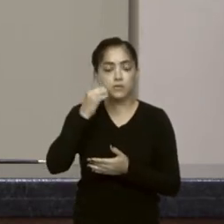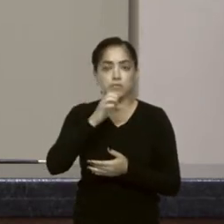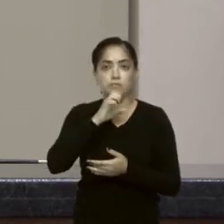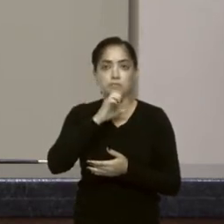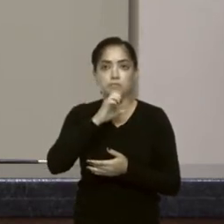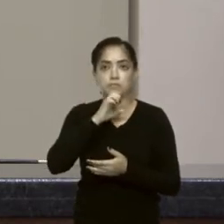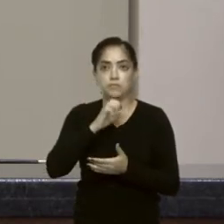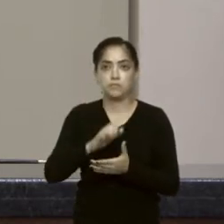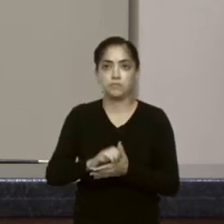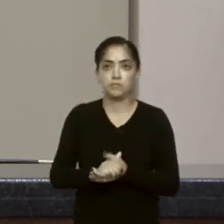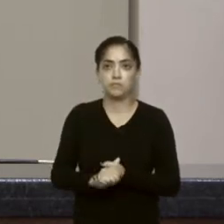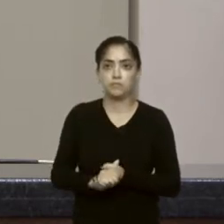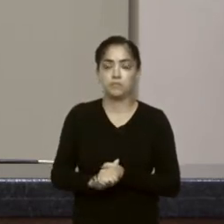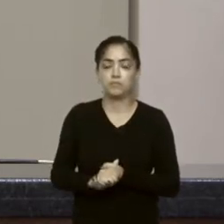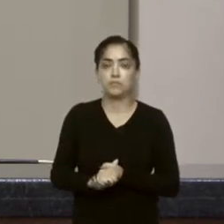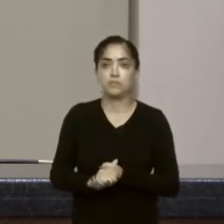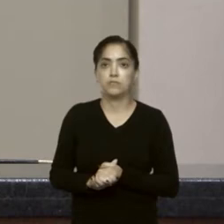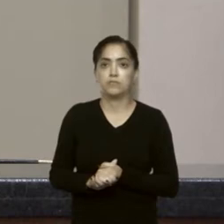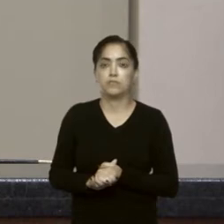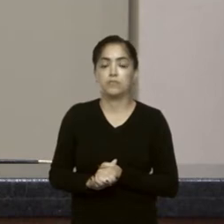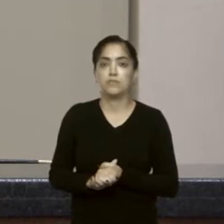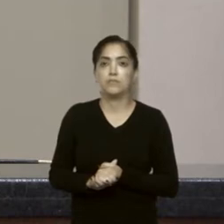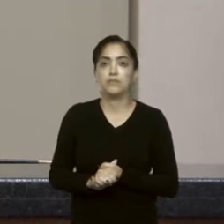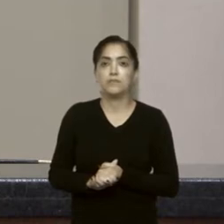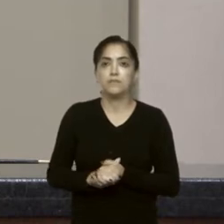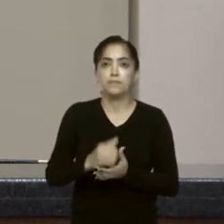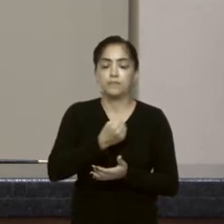Estevam. Ato da mesa